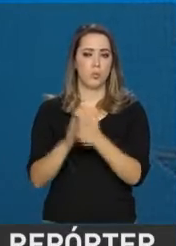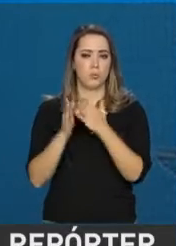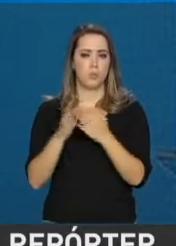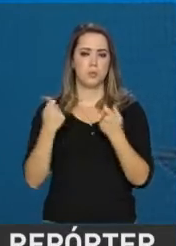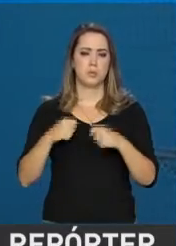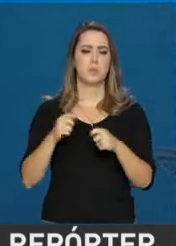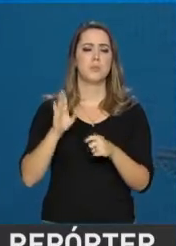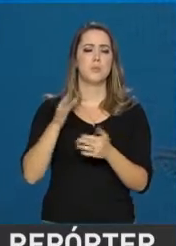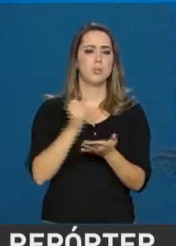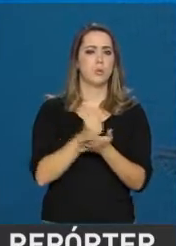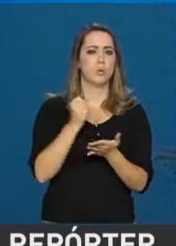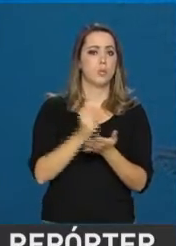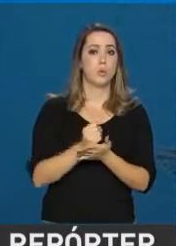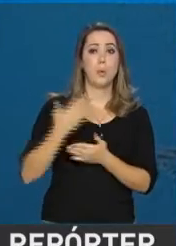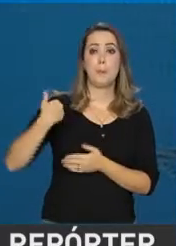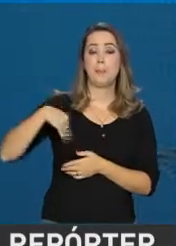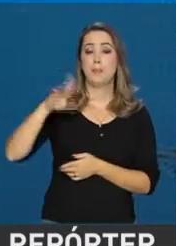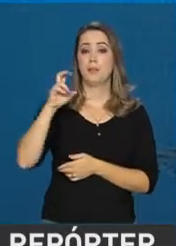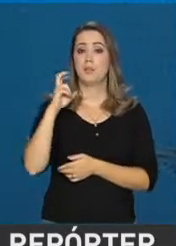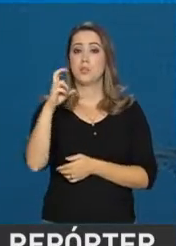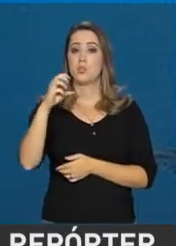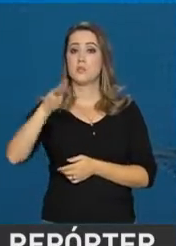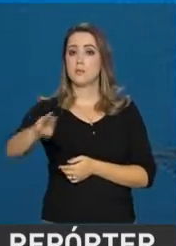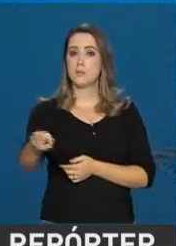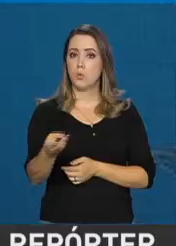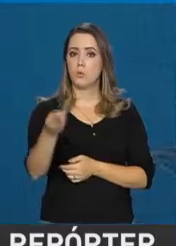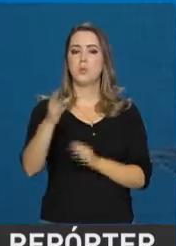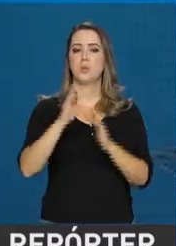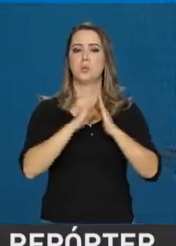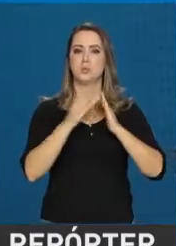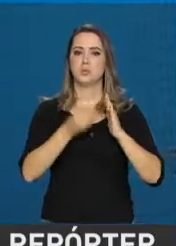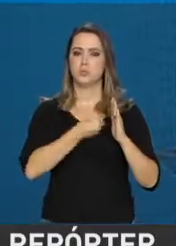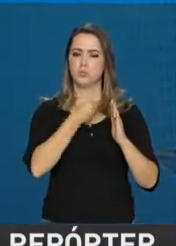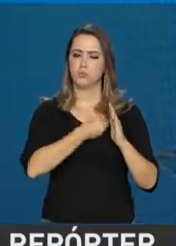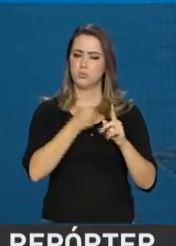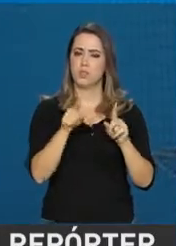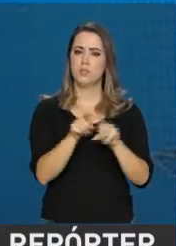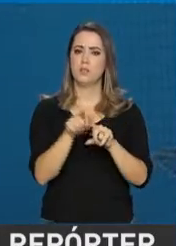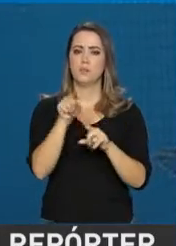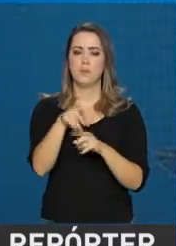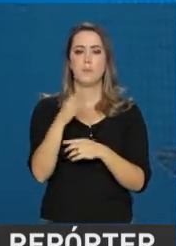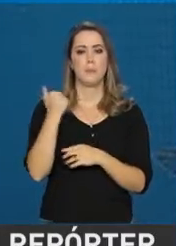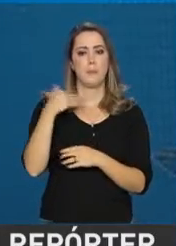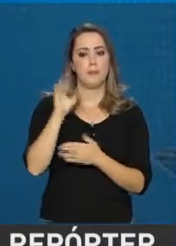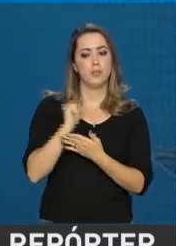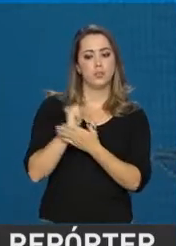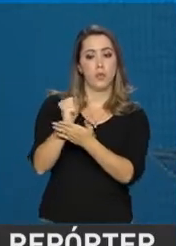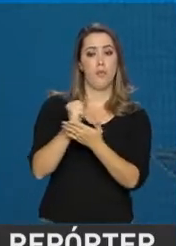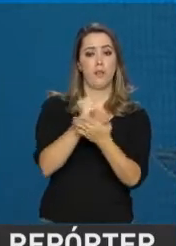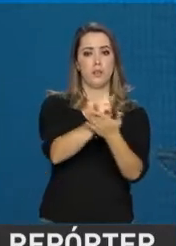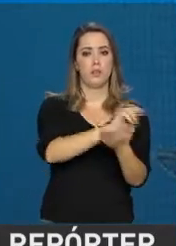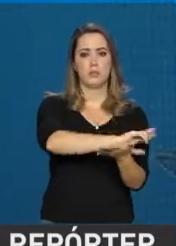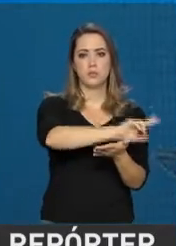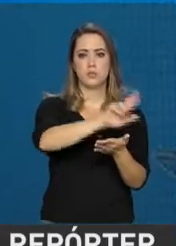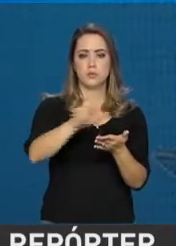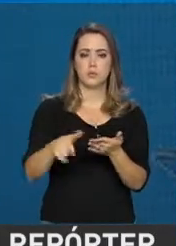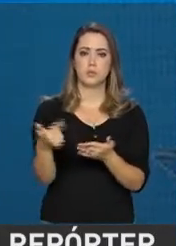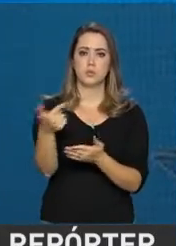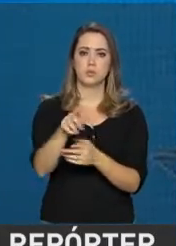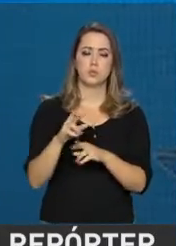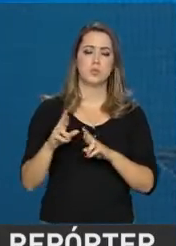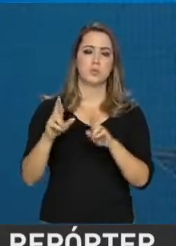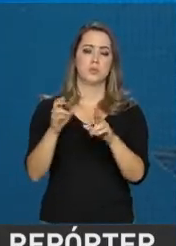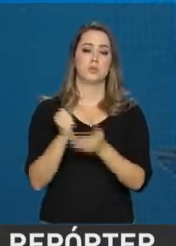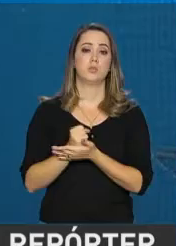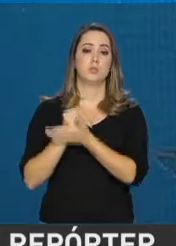mais de 5 milhões de unidades é que a grande maioria já e outras tantas a ser